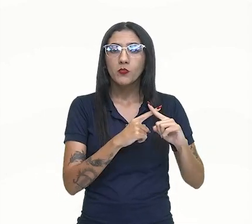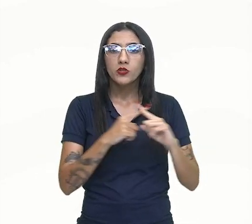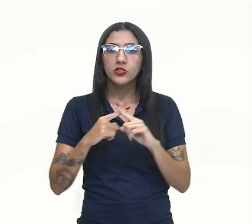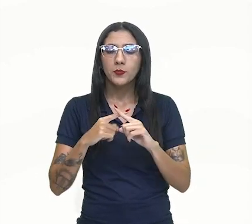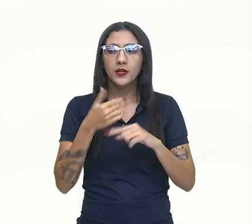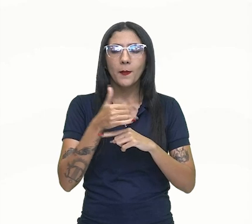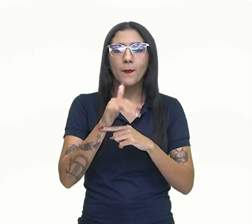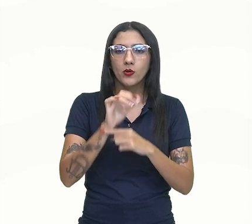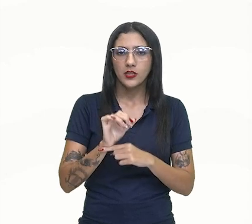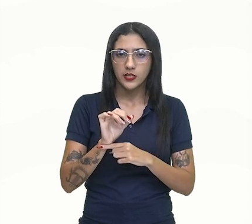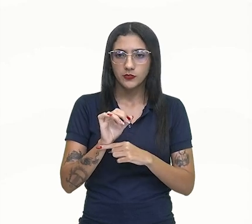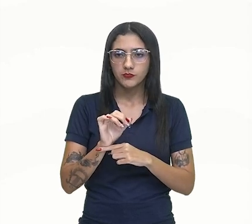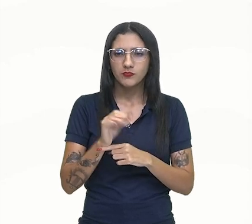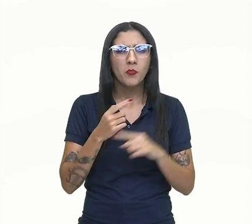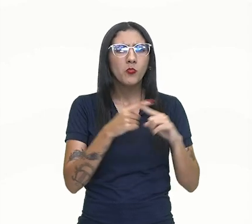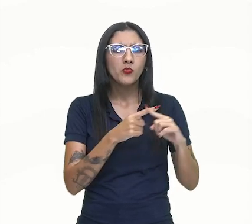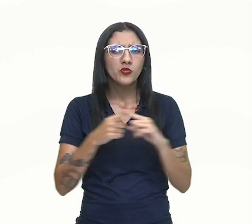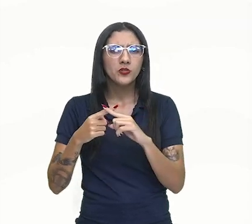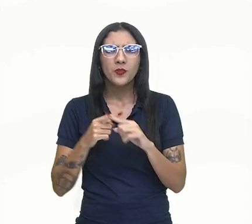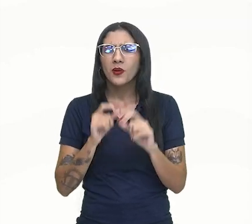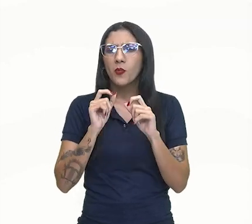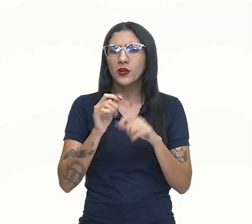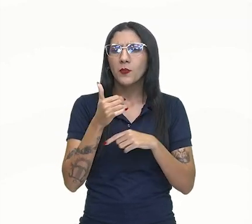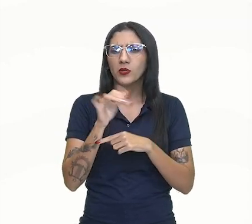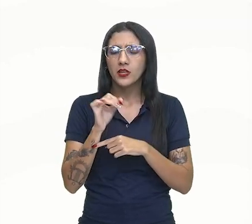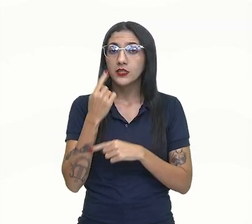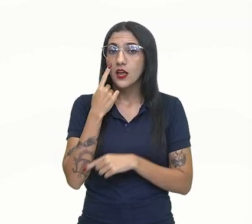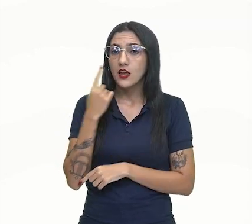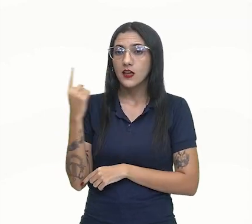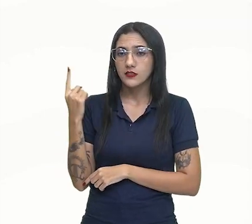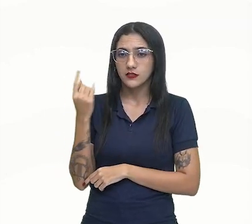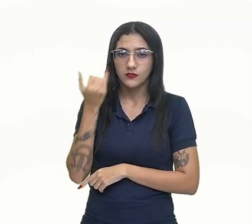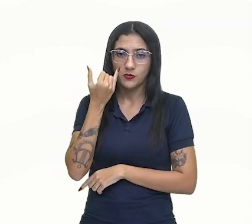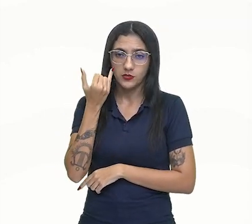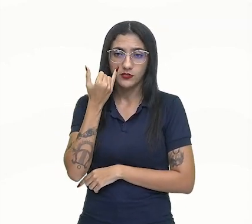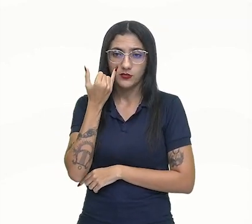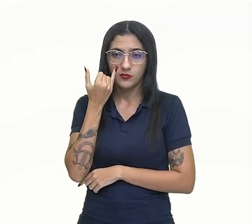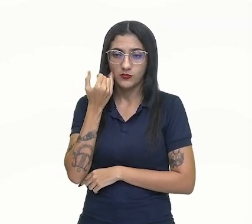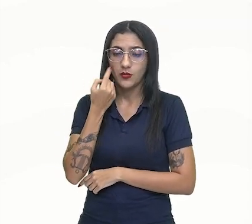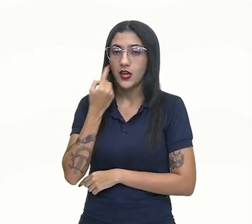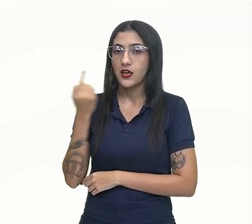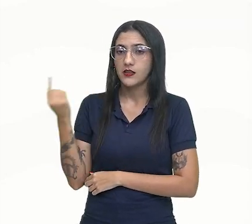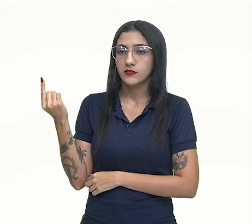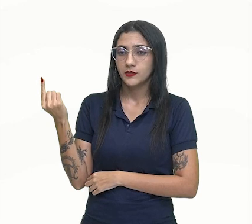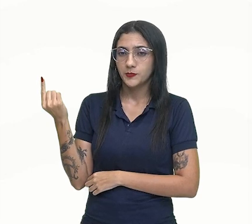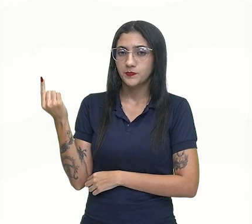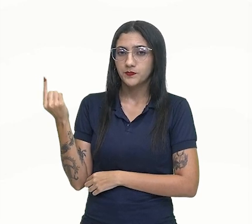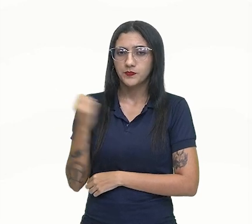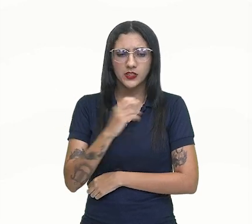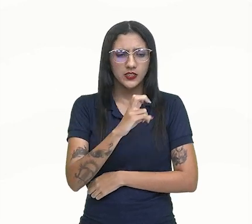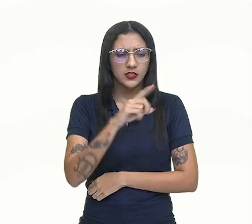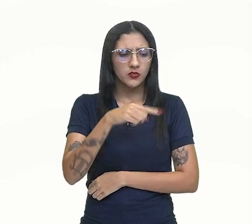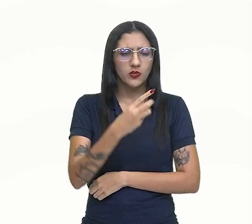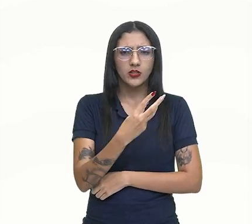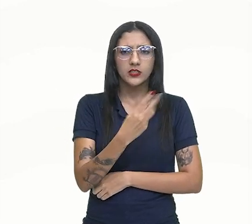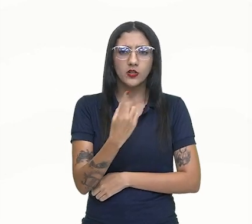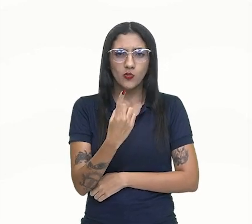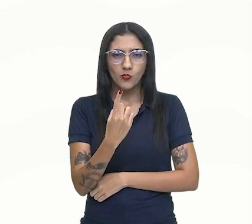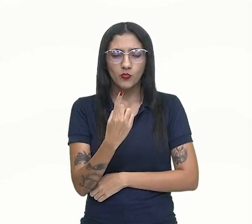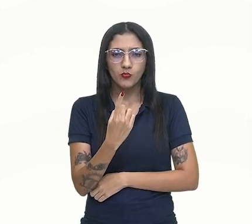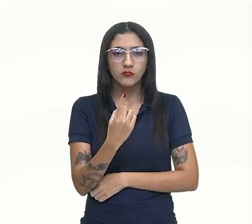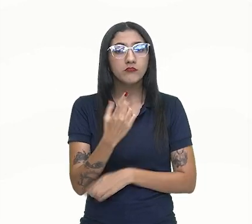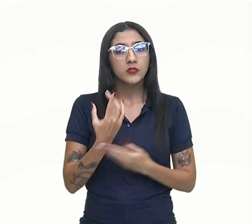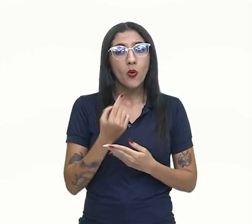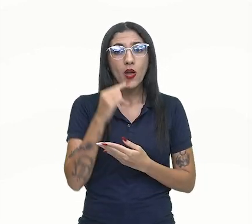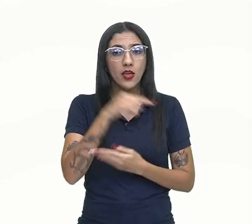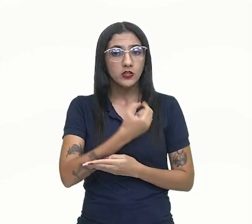multiplicar por 10. Multiplicar o quê, professor? Multiplicar o valor que você tem. Não é 5,31? Então,